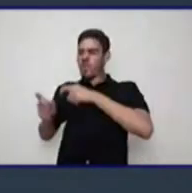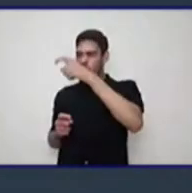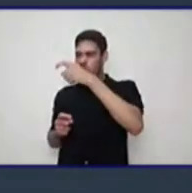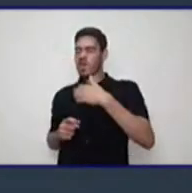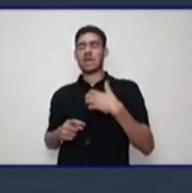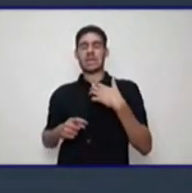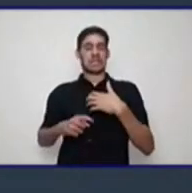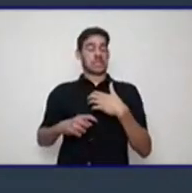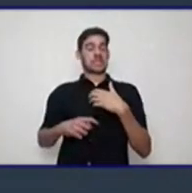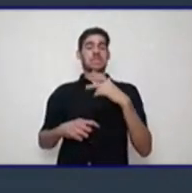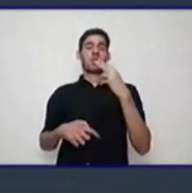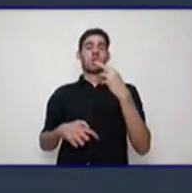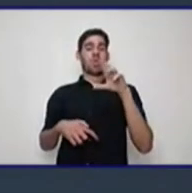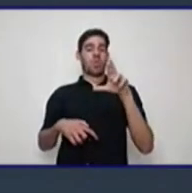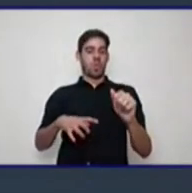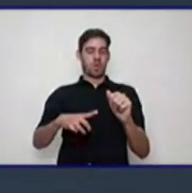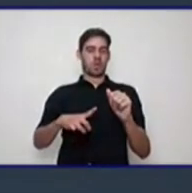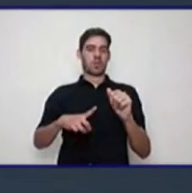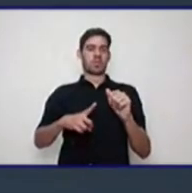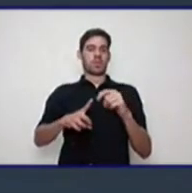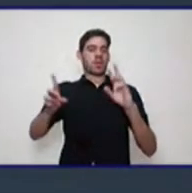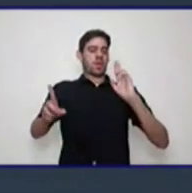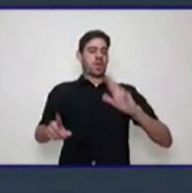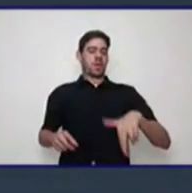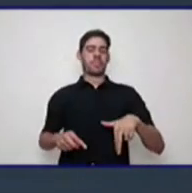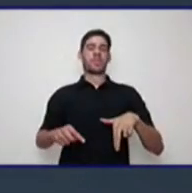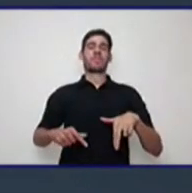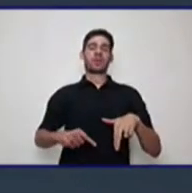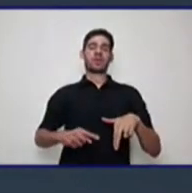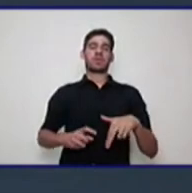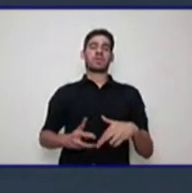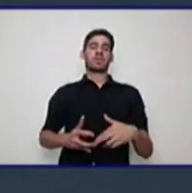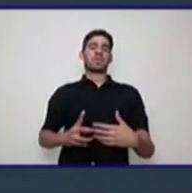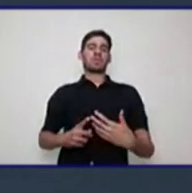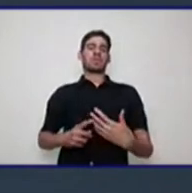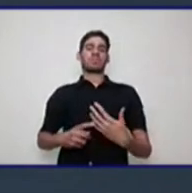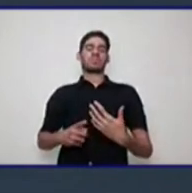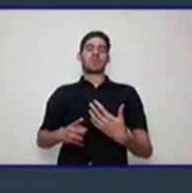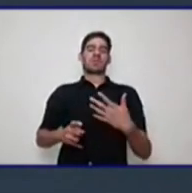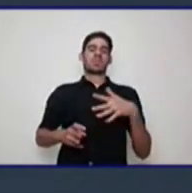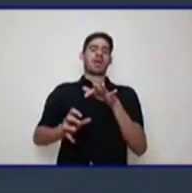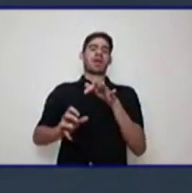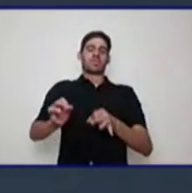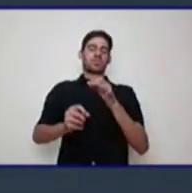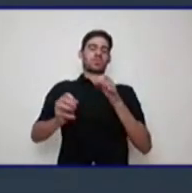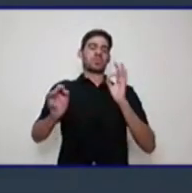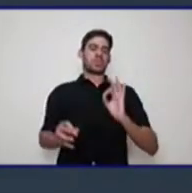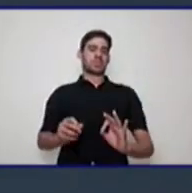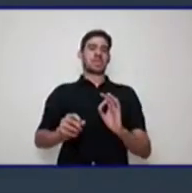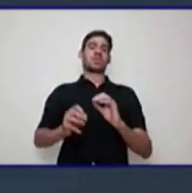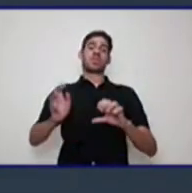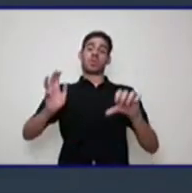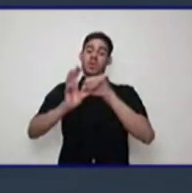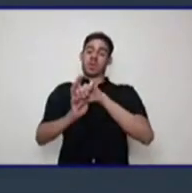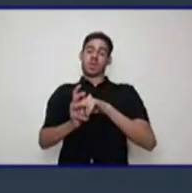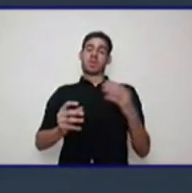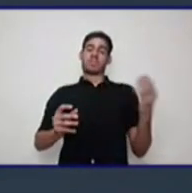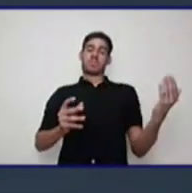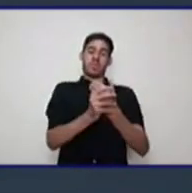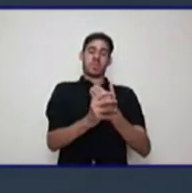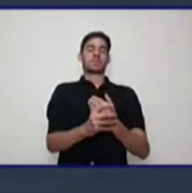honra são reprováveis e há meios jurídicos adequados no processo criminal e no processo